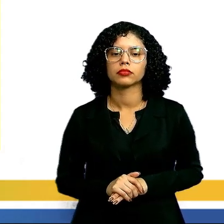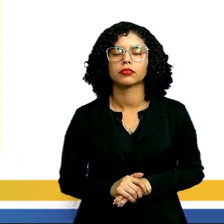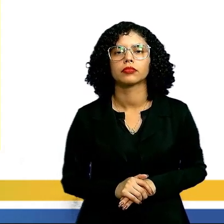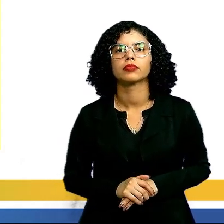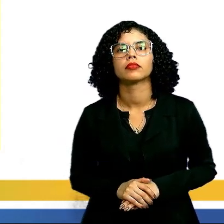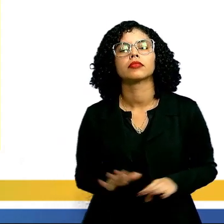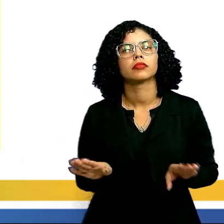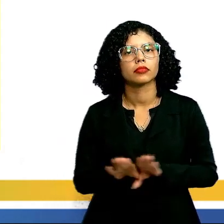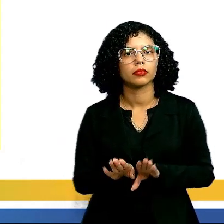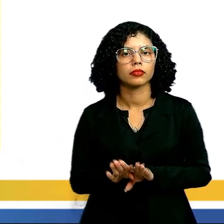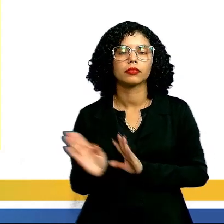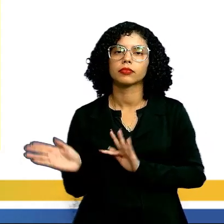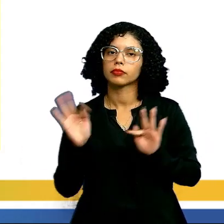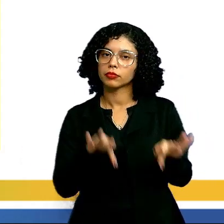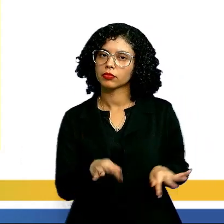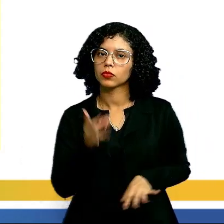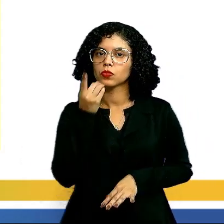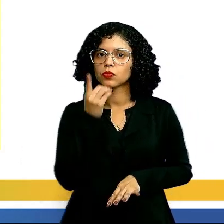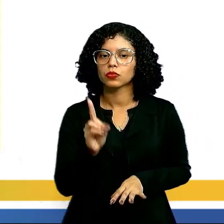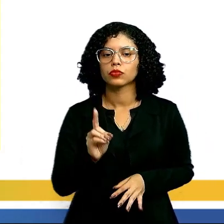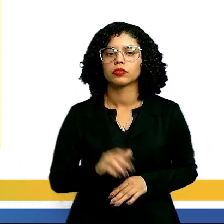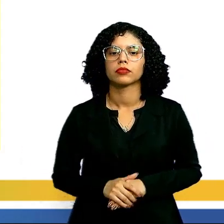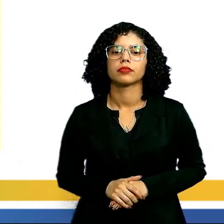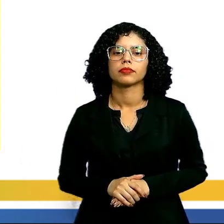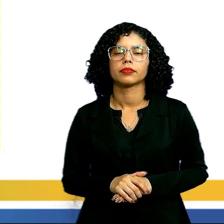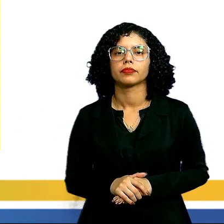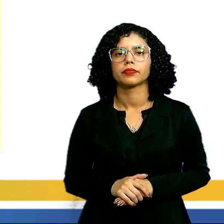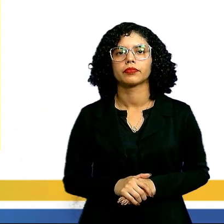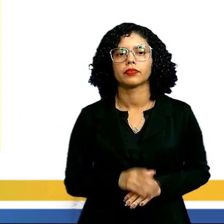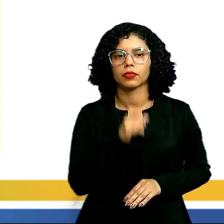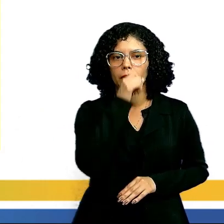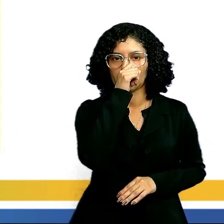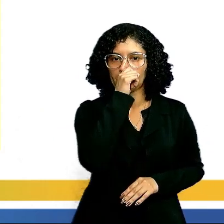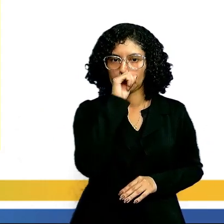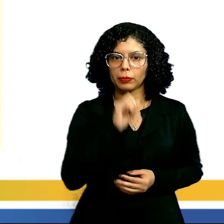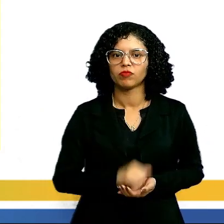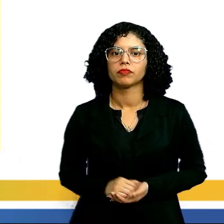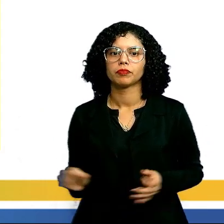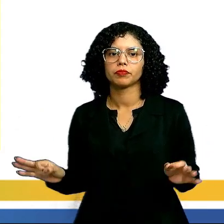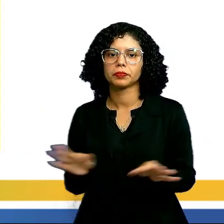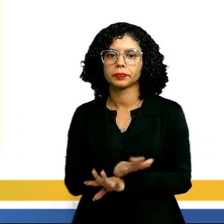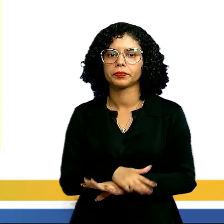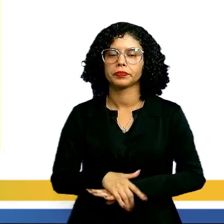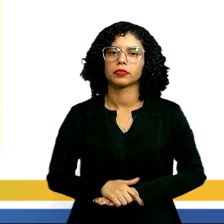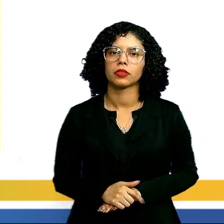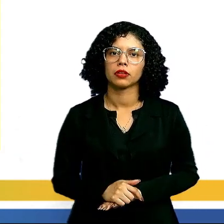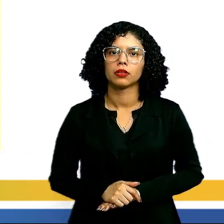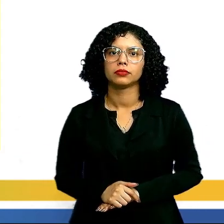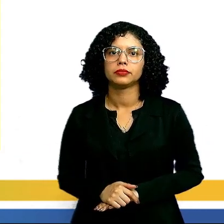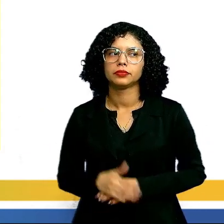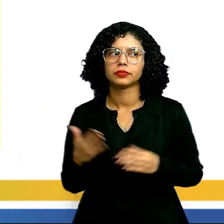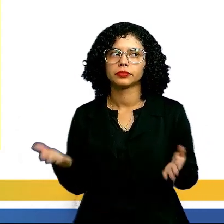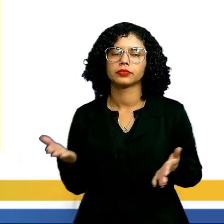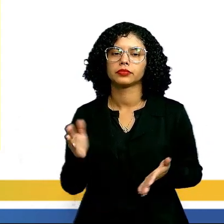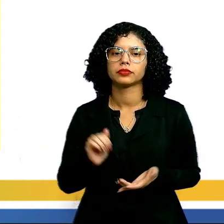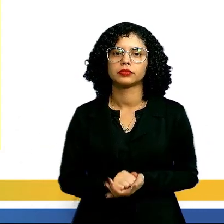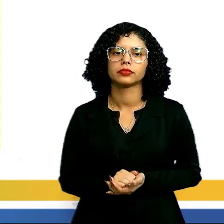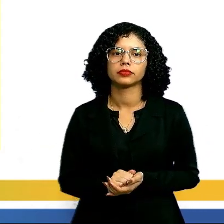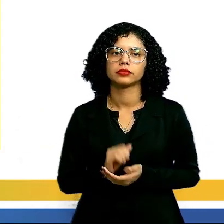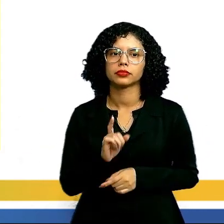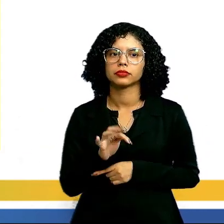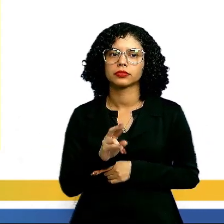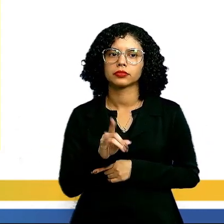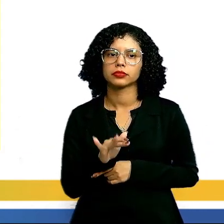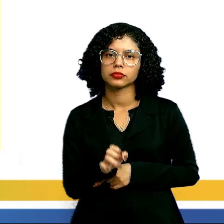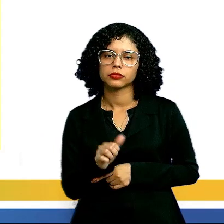mas nós também vamos chegar um dia ao nosso fim. Um dia nós vamos acabar. Bom, então o Diógenes